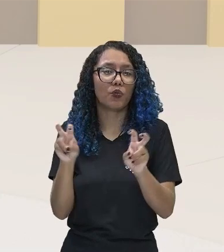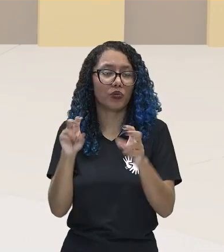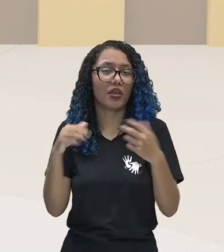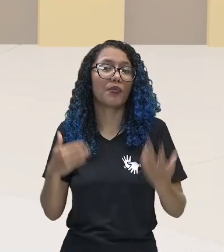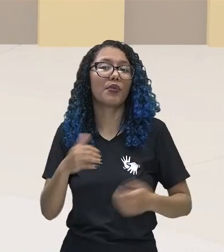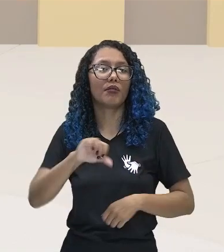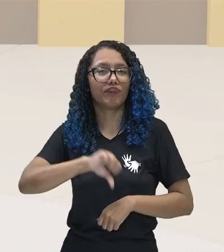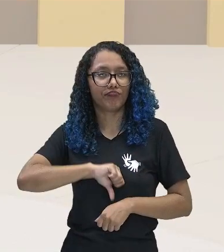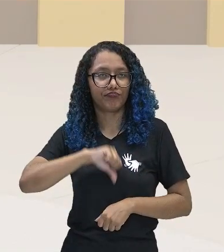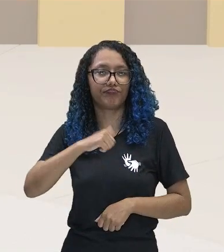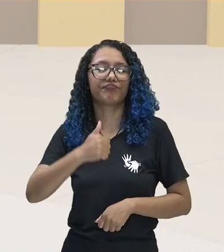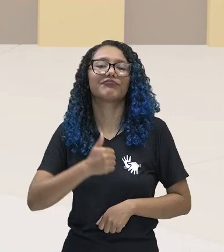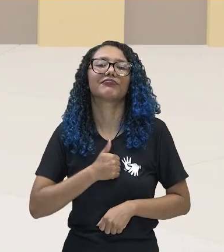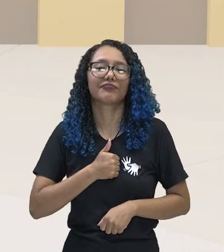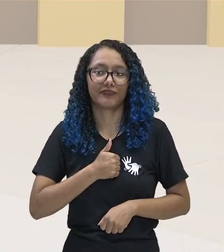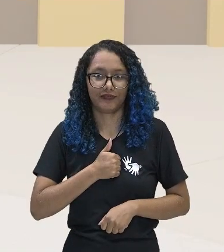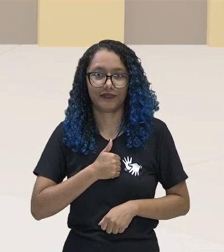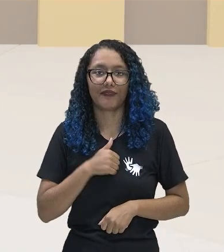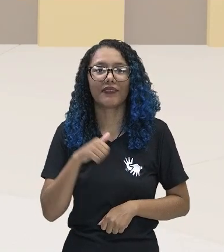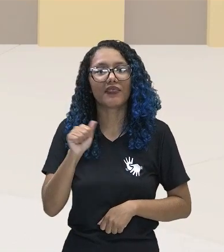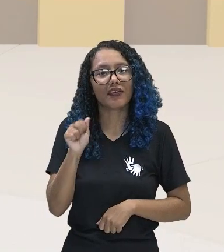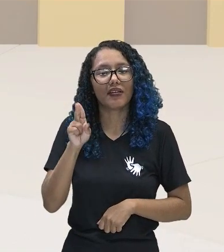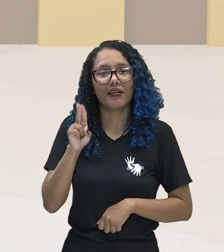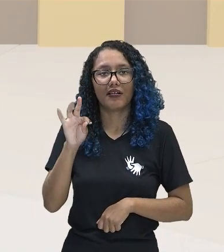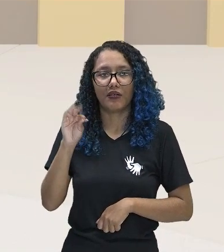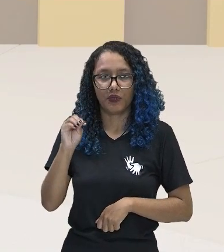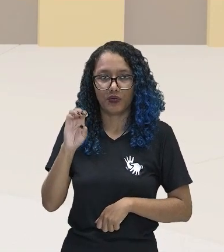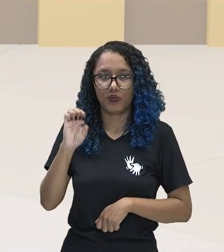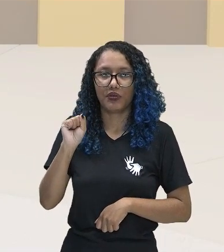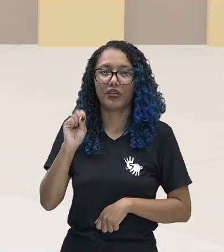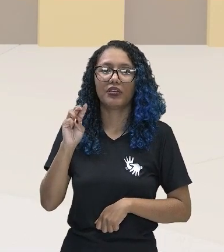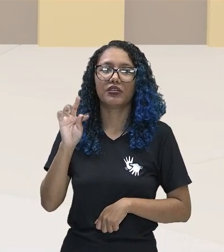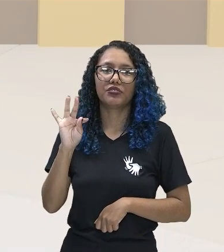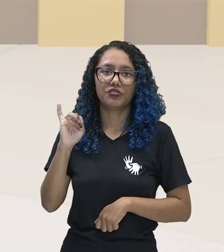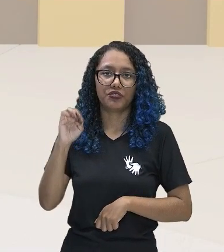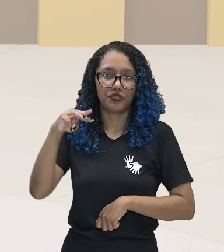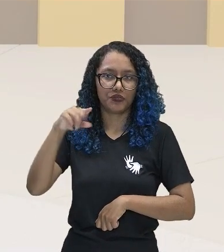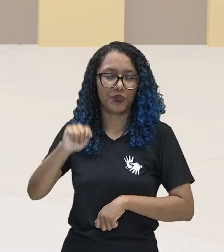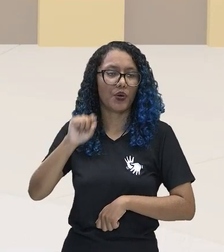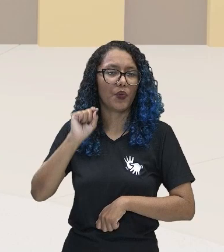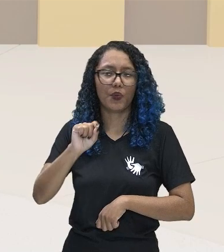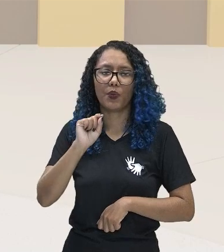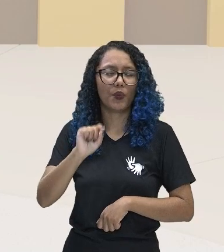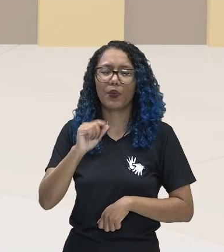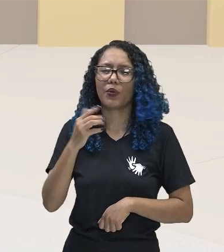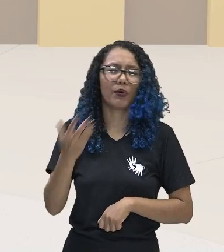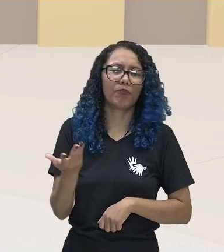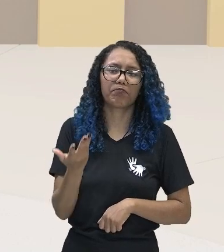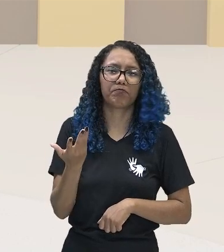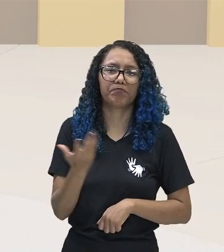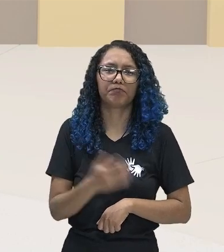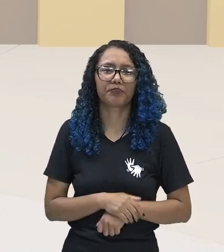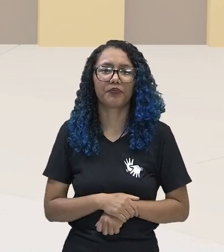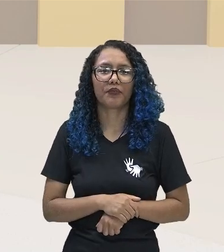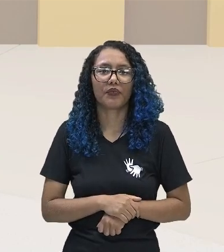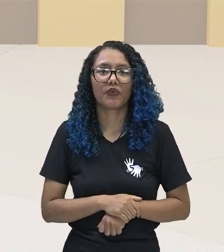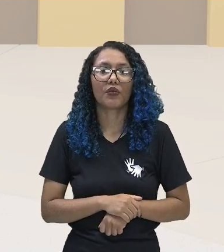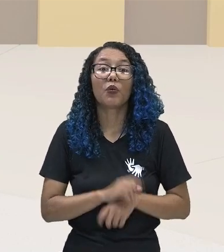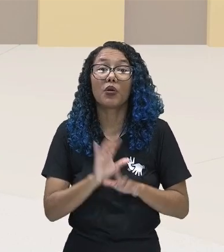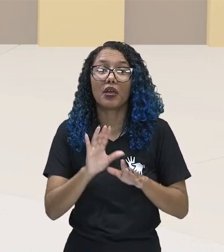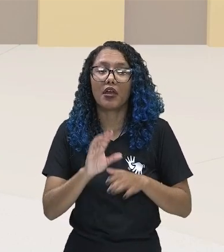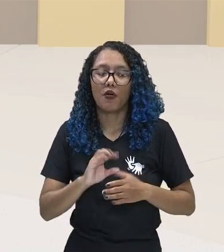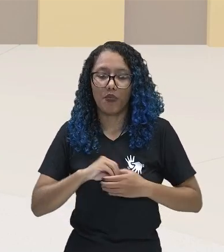autoestima. Então, quando nós falamos de autoestima, nós estamos falando que a autoestima, ela é a atitude que